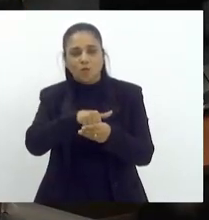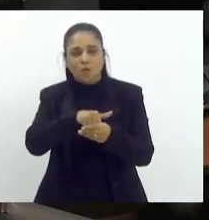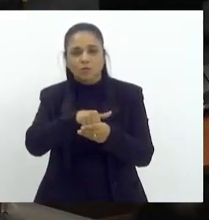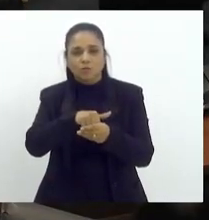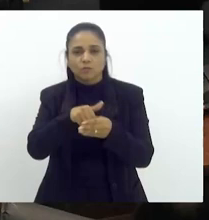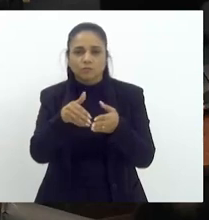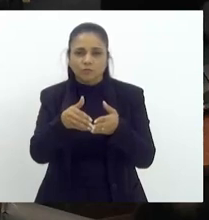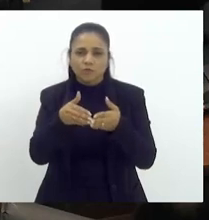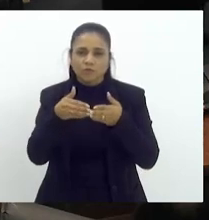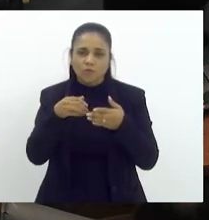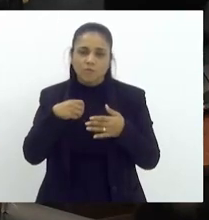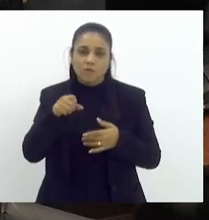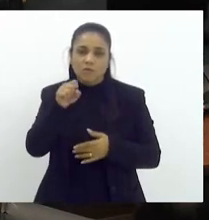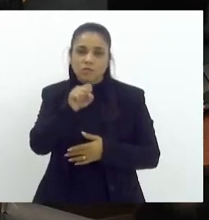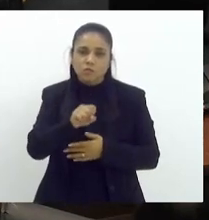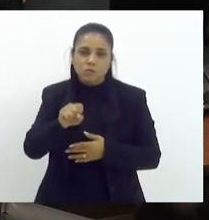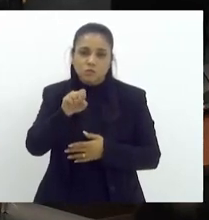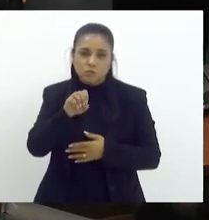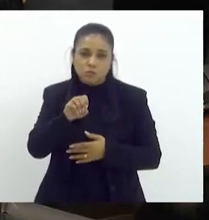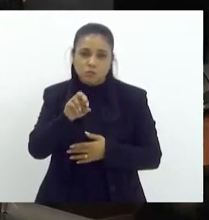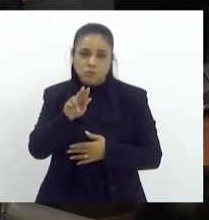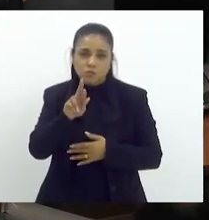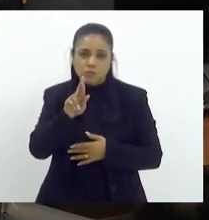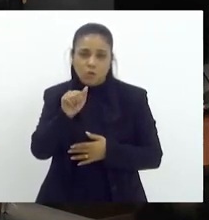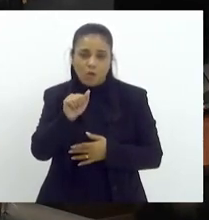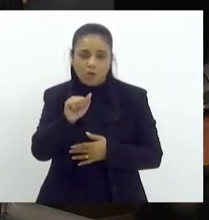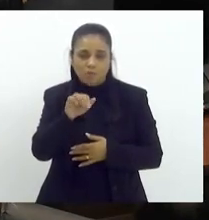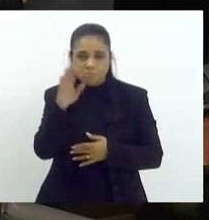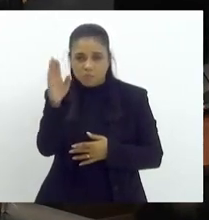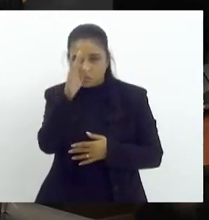minha sogra passou malvinha aqui tá